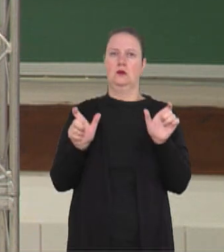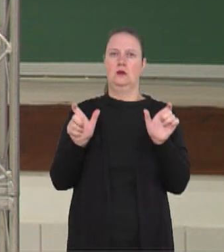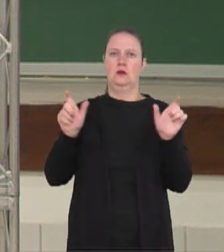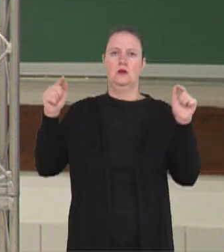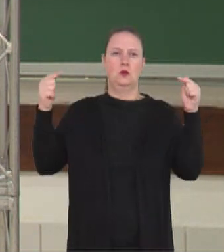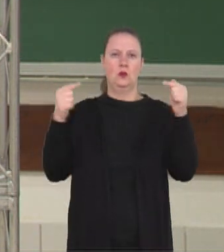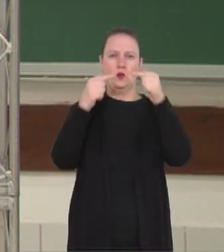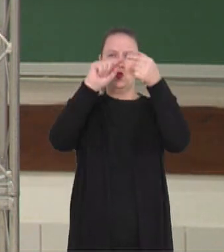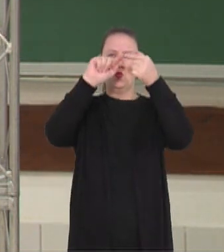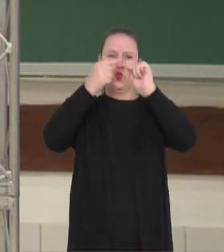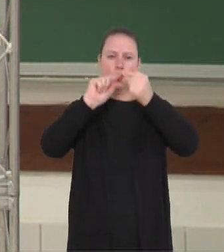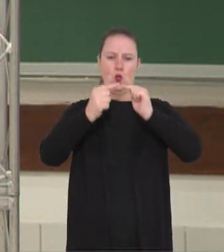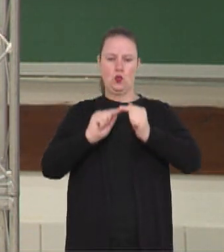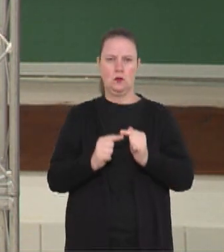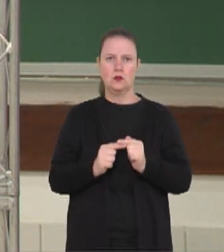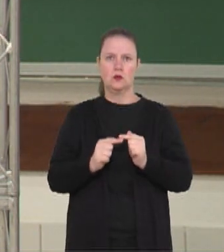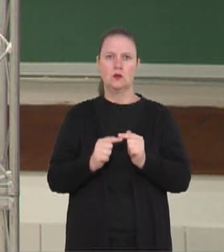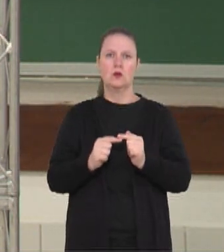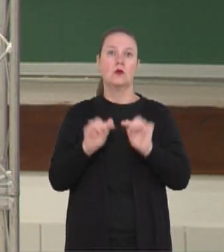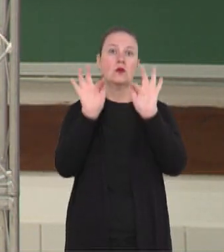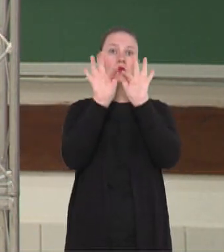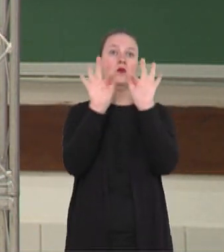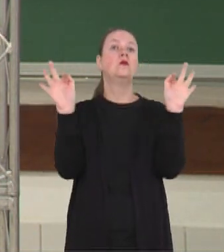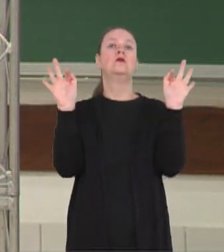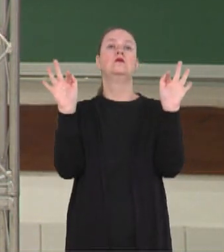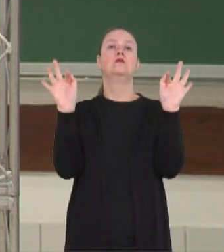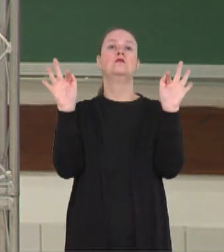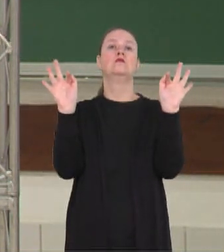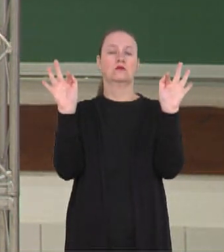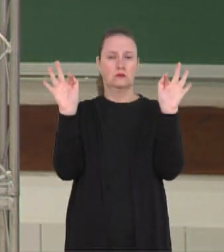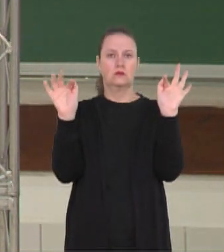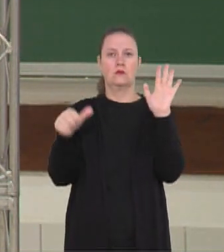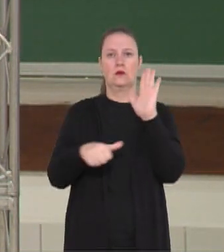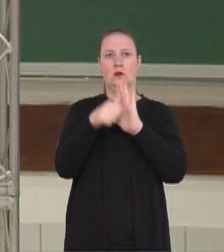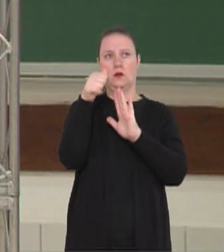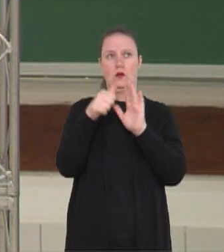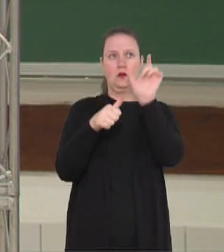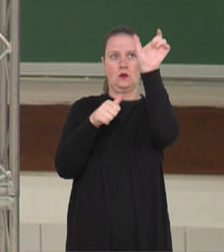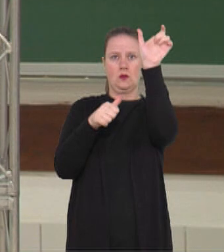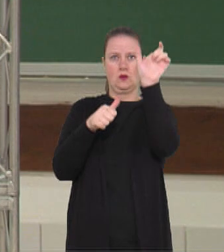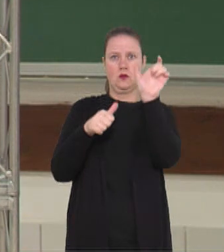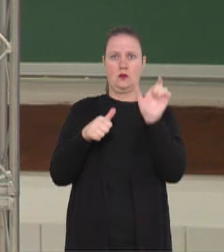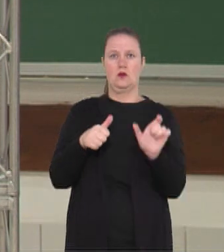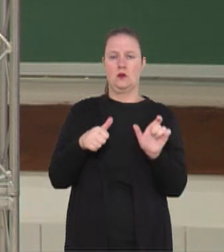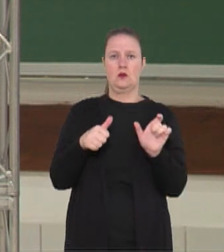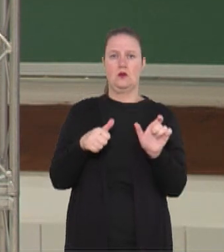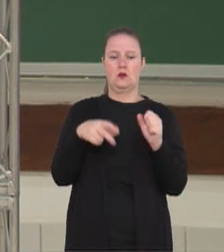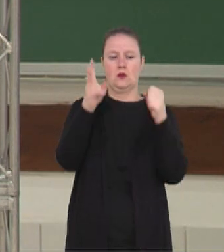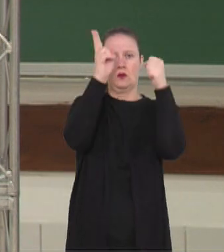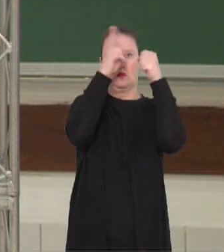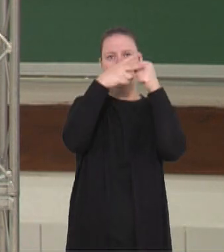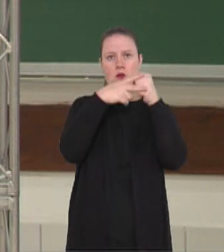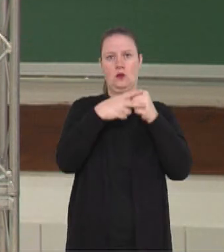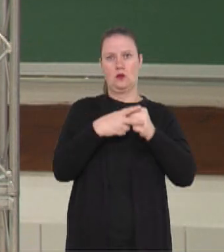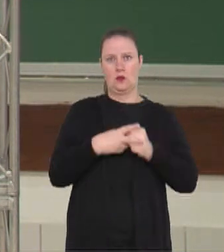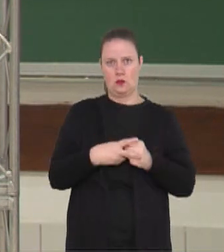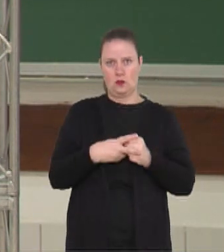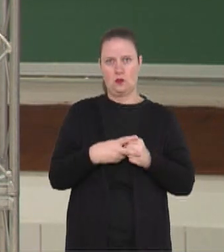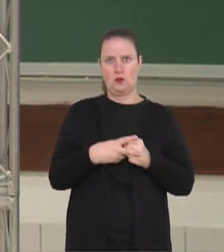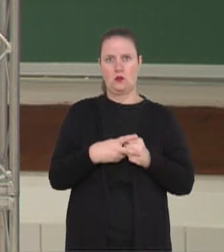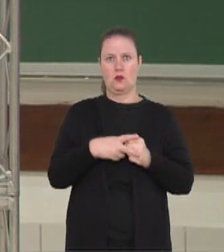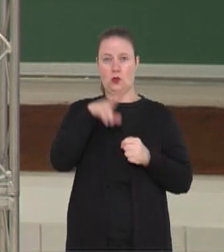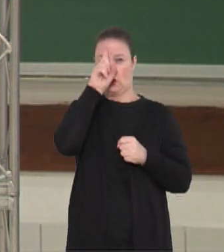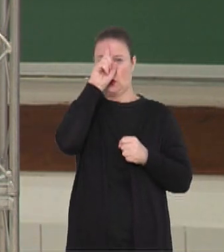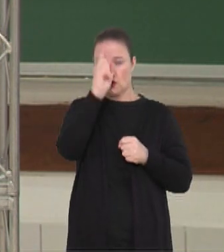essas colunas para formar frases. A primeira coluna, a gente tem vários verbos e todos esses verbos estão